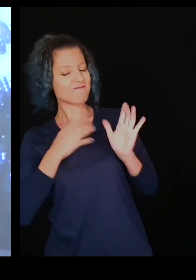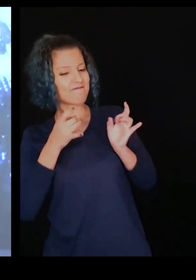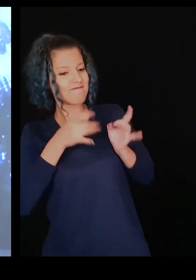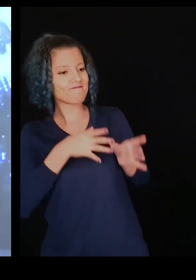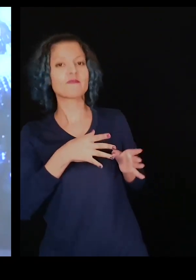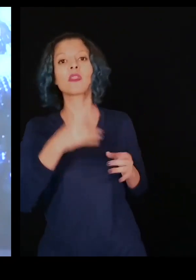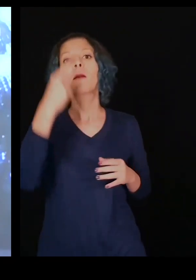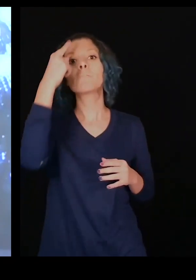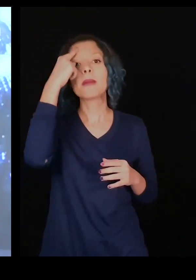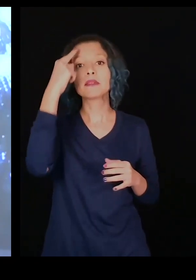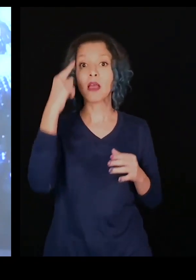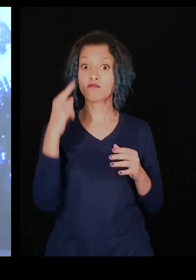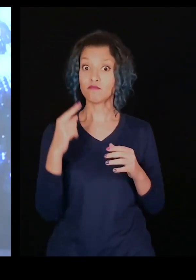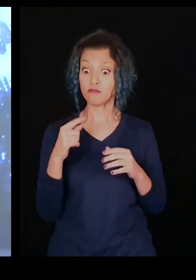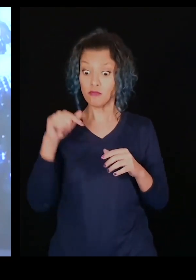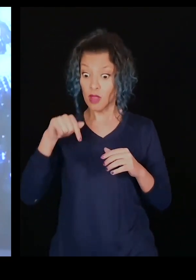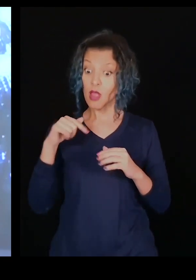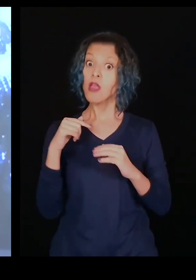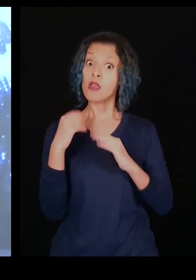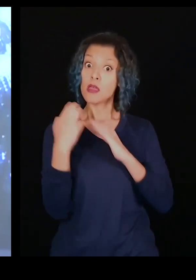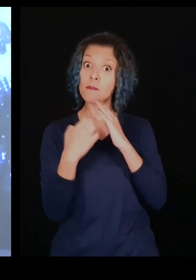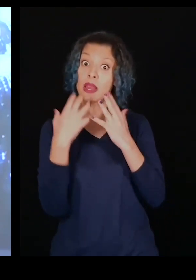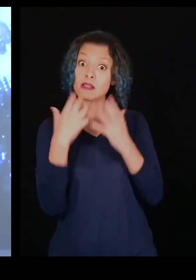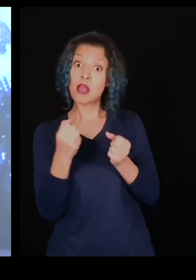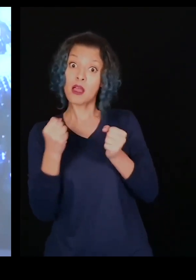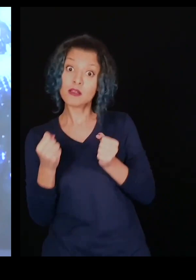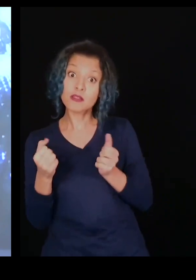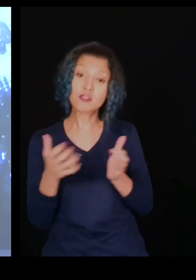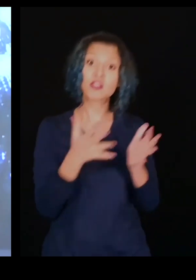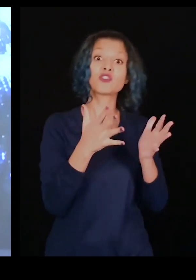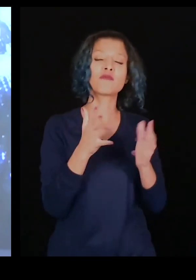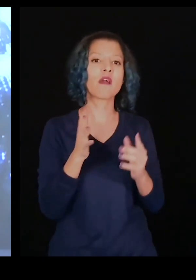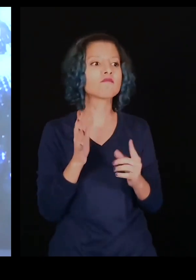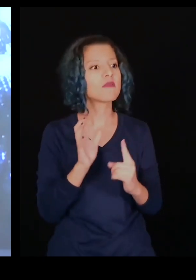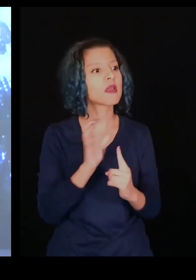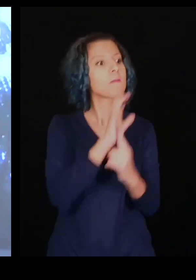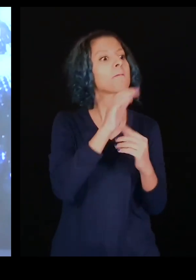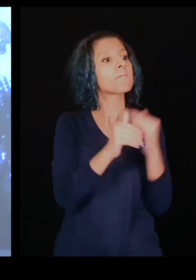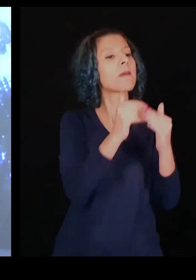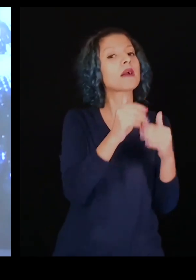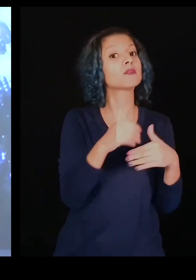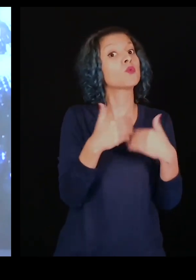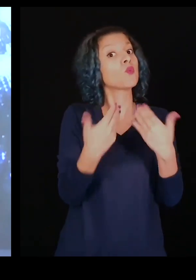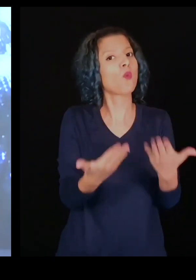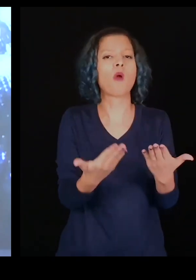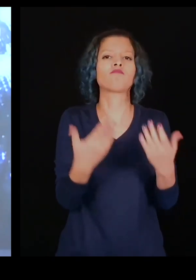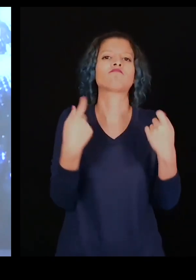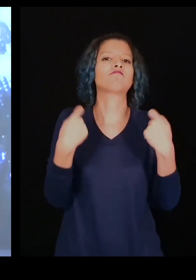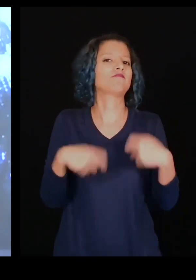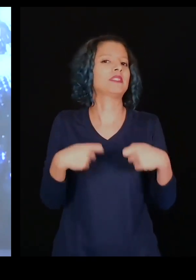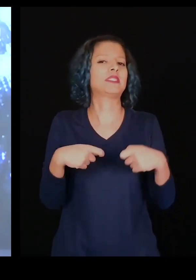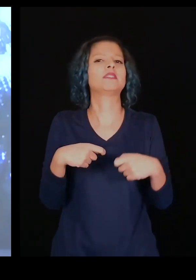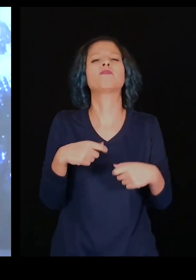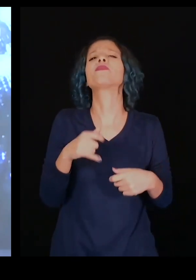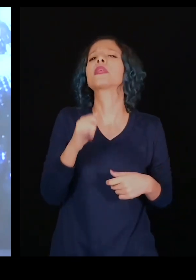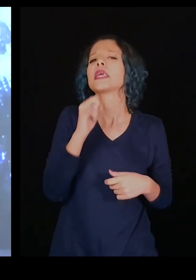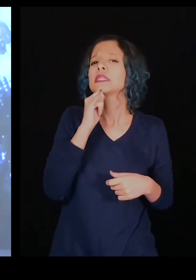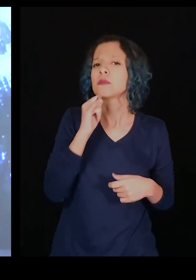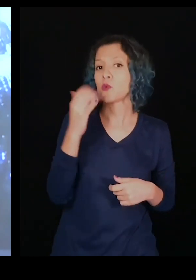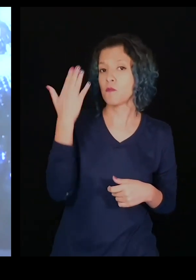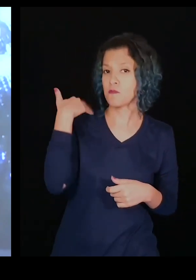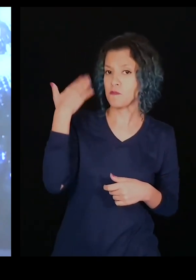aquela iniciativa pode agregar, estimulando. Por exemplo, a gente estava discutindo outro dia de criar muito